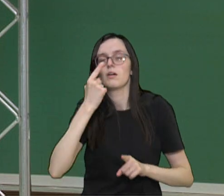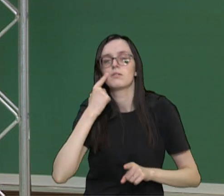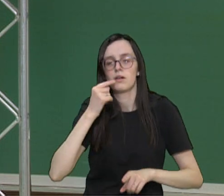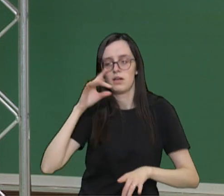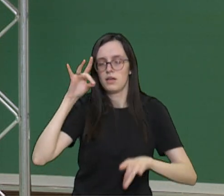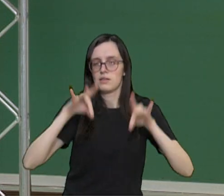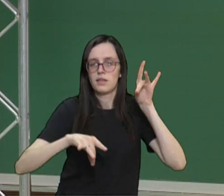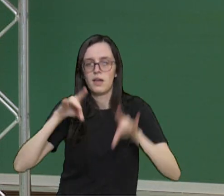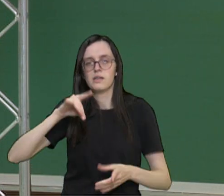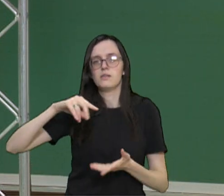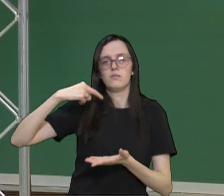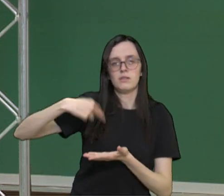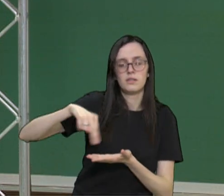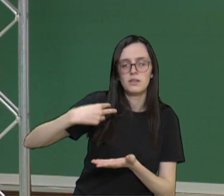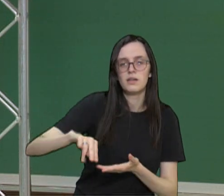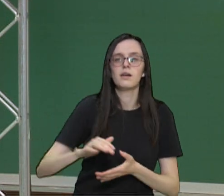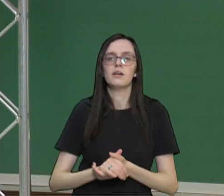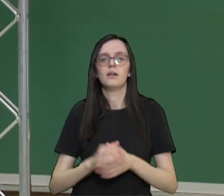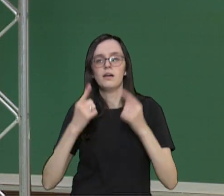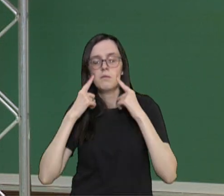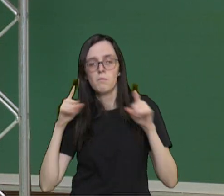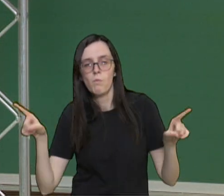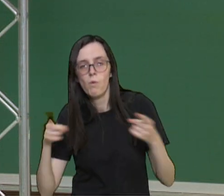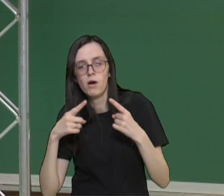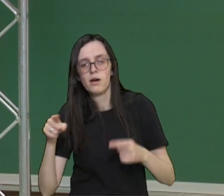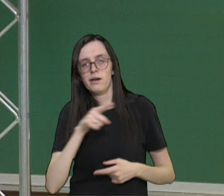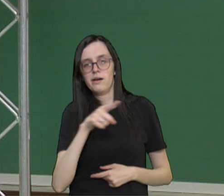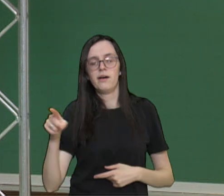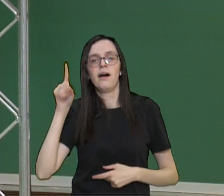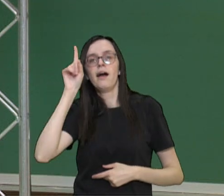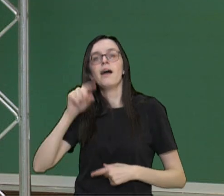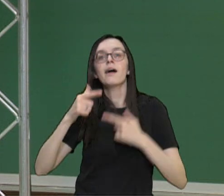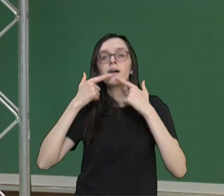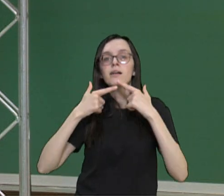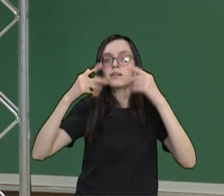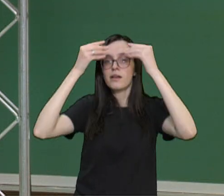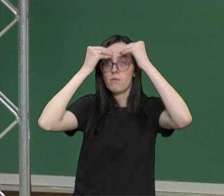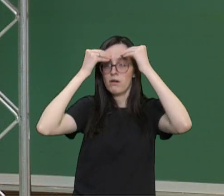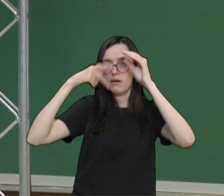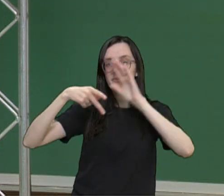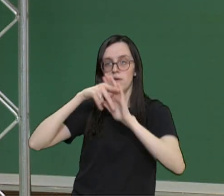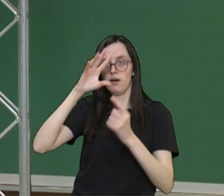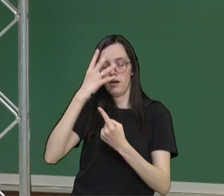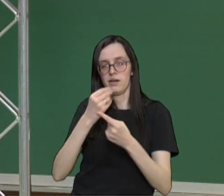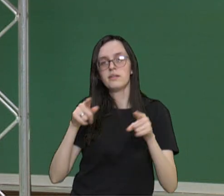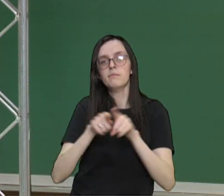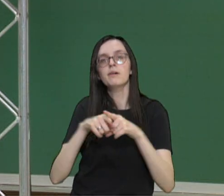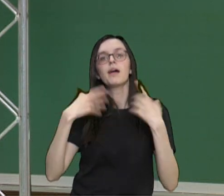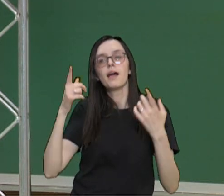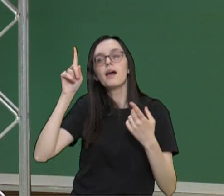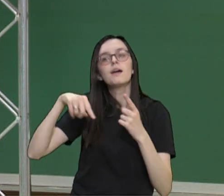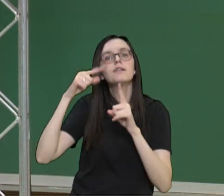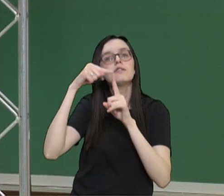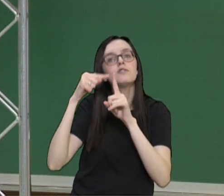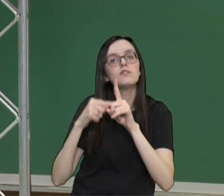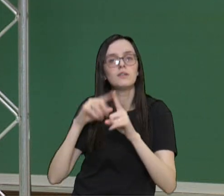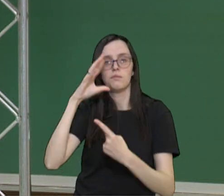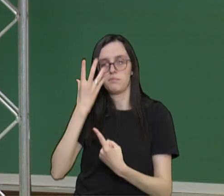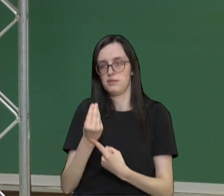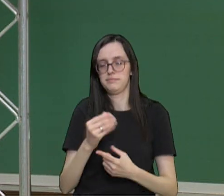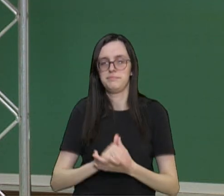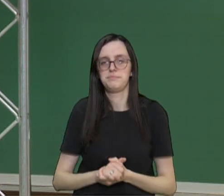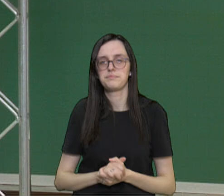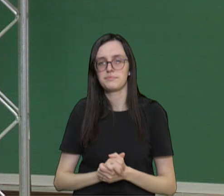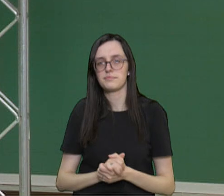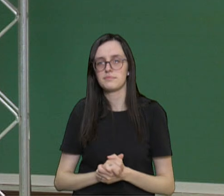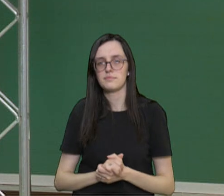teatro, a dança e a música, elas aparecem como linguagens de arte e como tipos de arte. Já